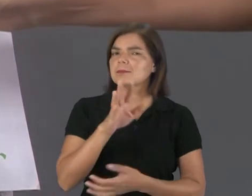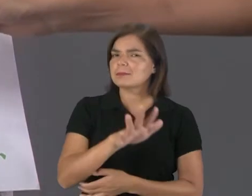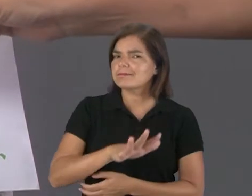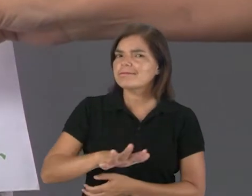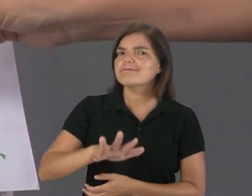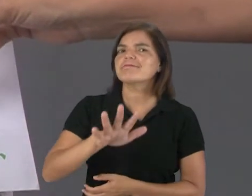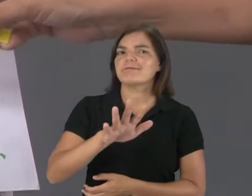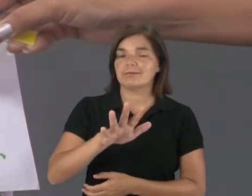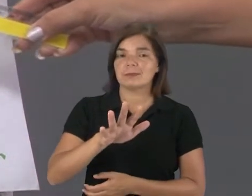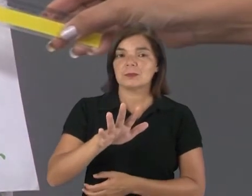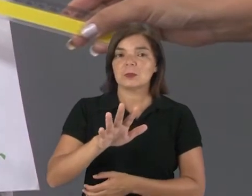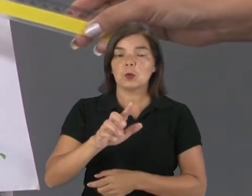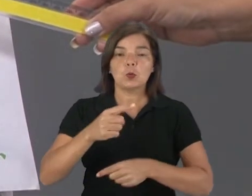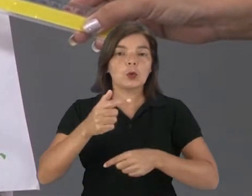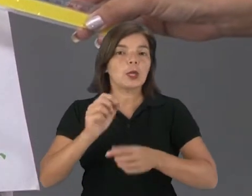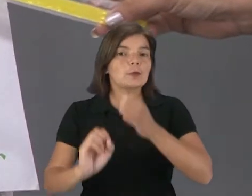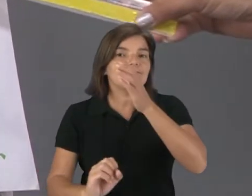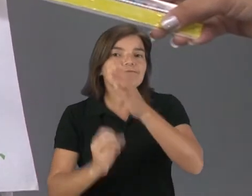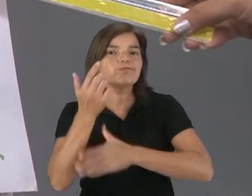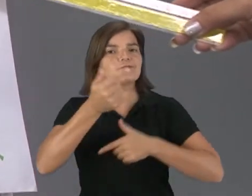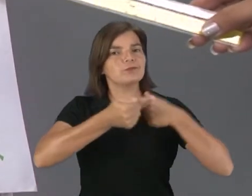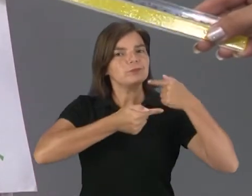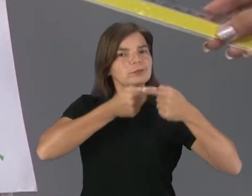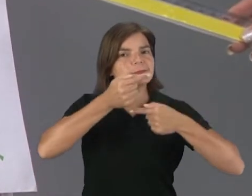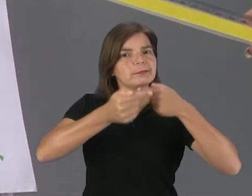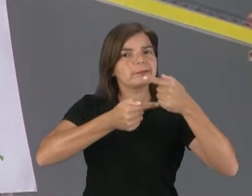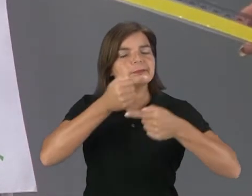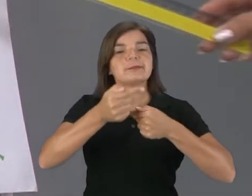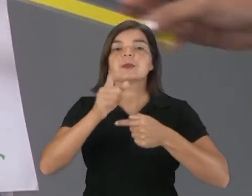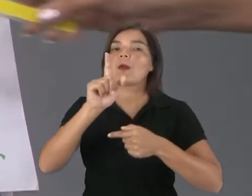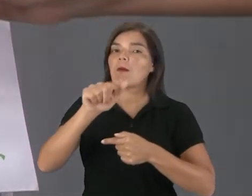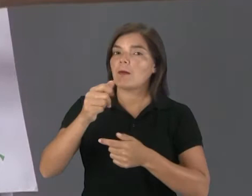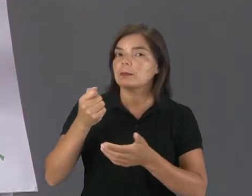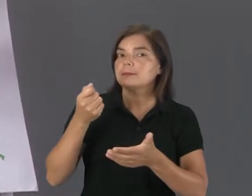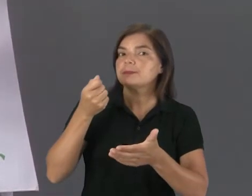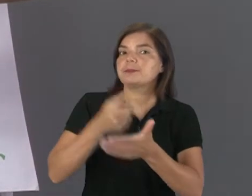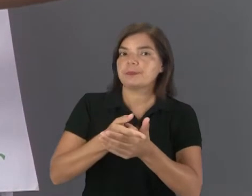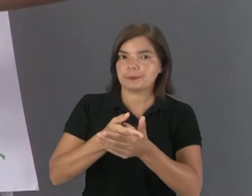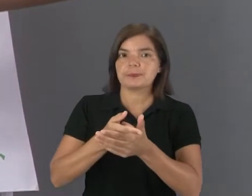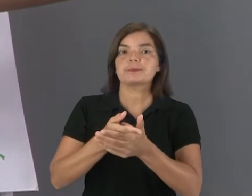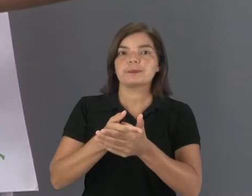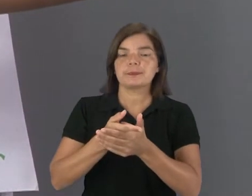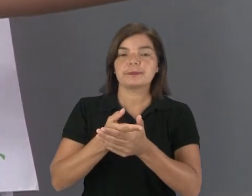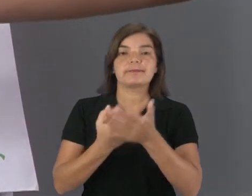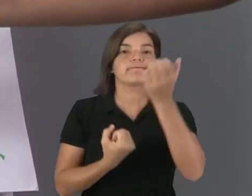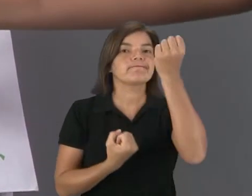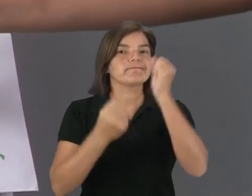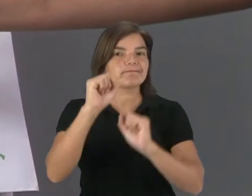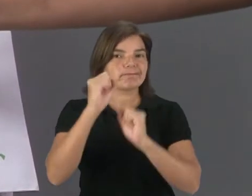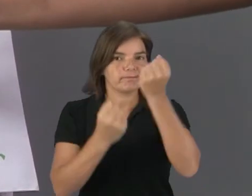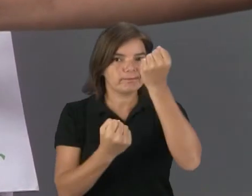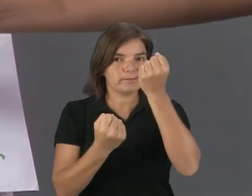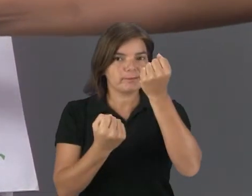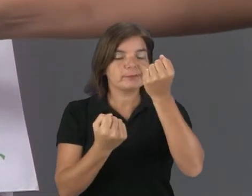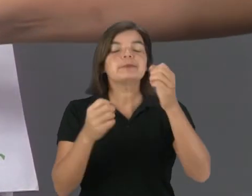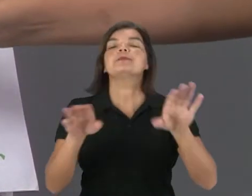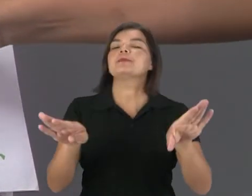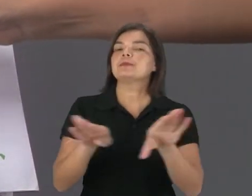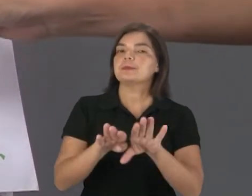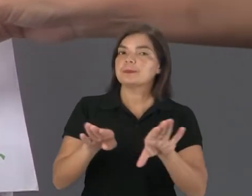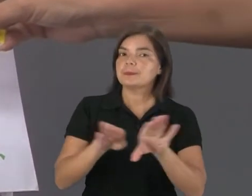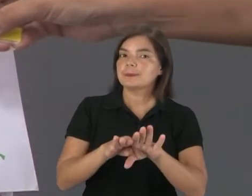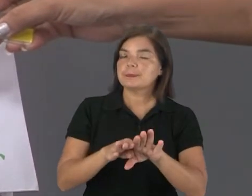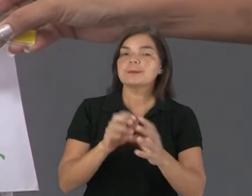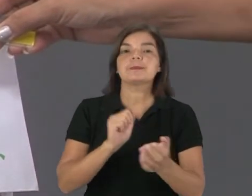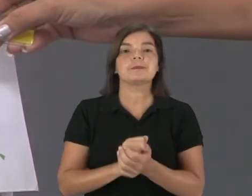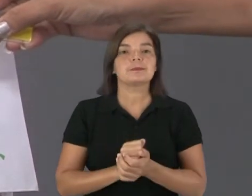Geralmente, a matéria-prima dos alimentos é comprada pelas fábricas. Nelas,